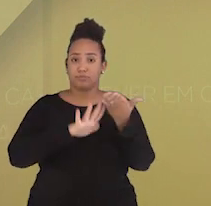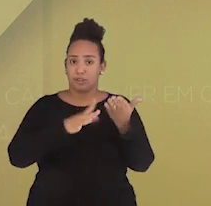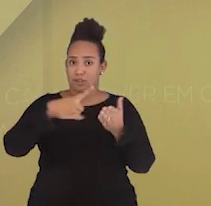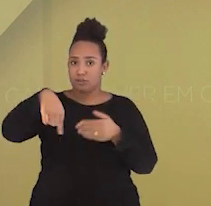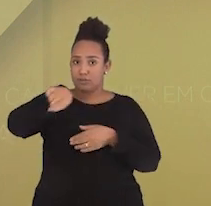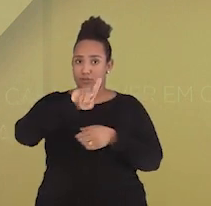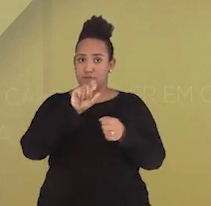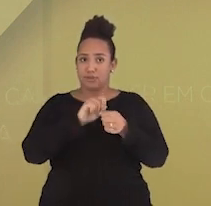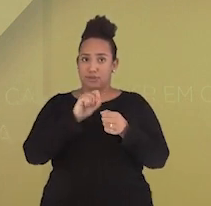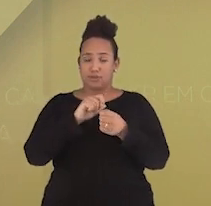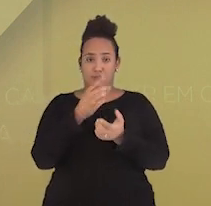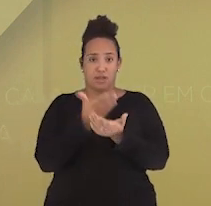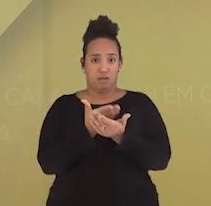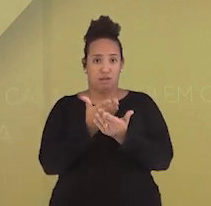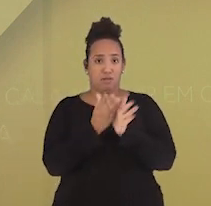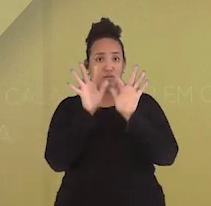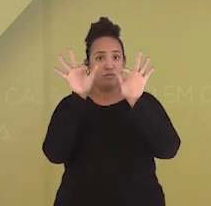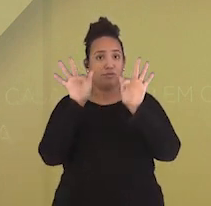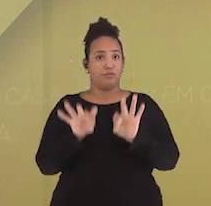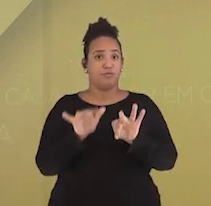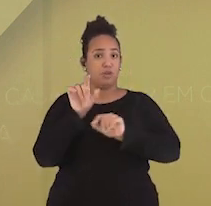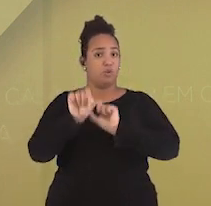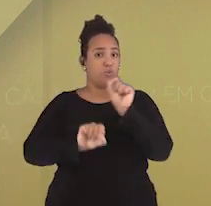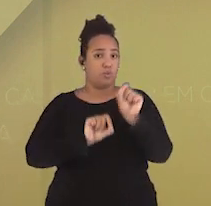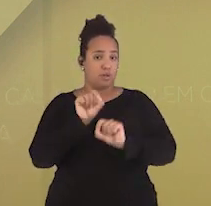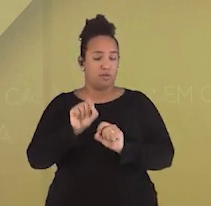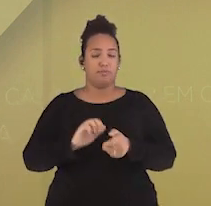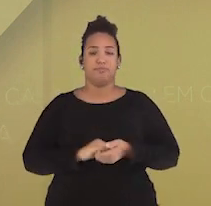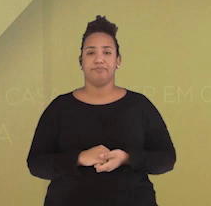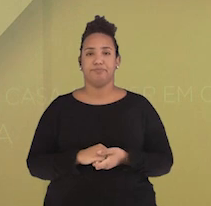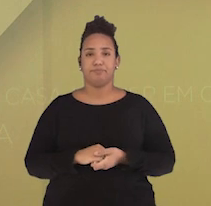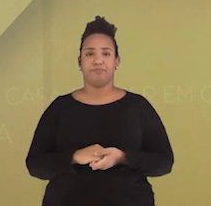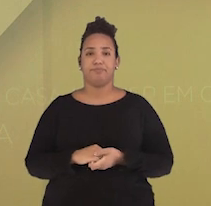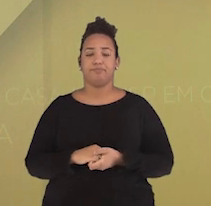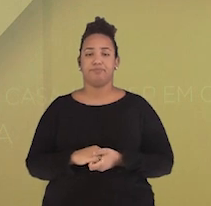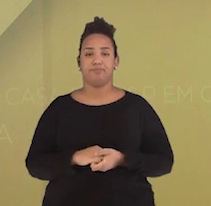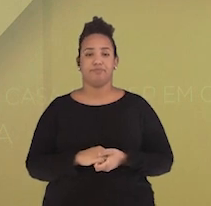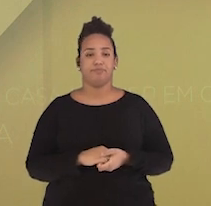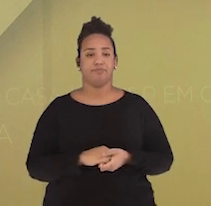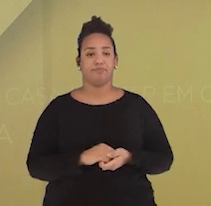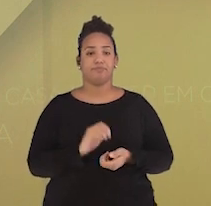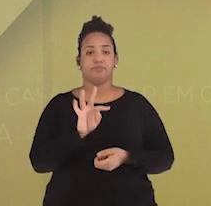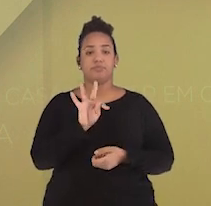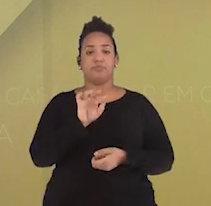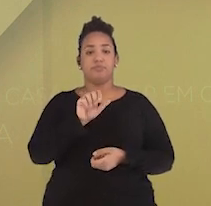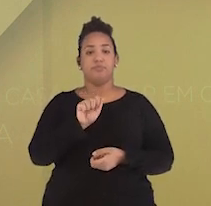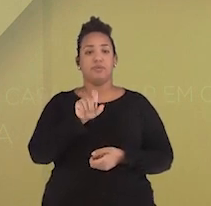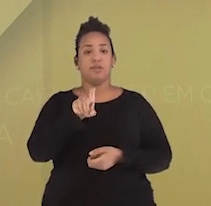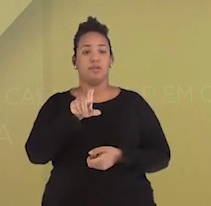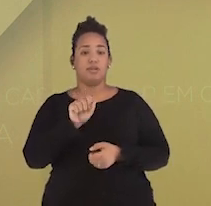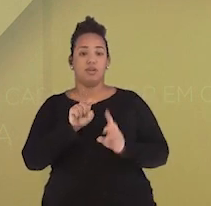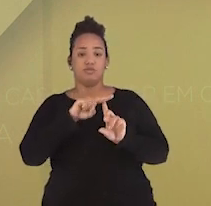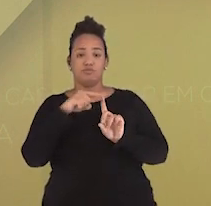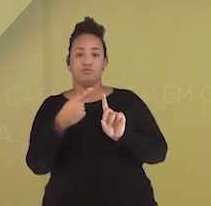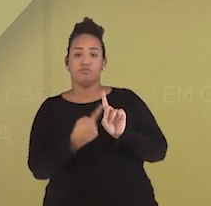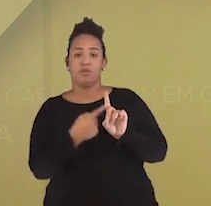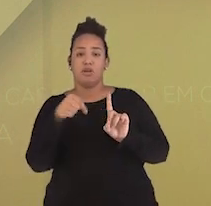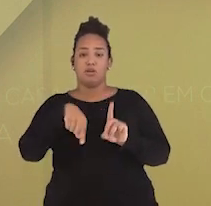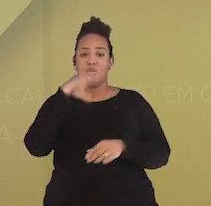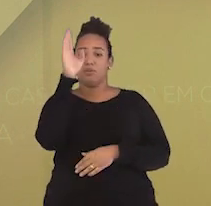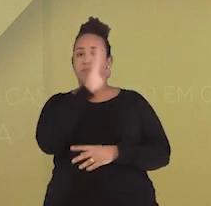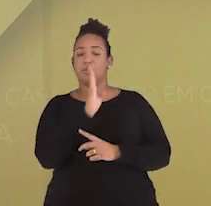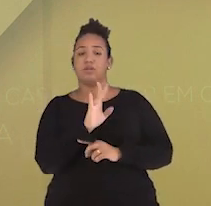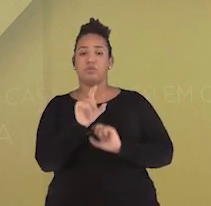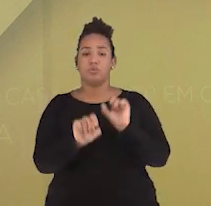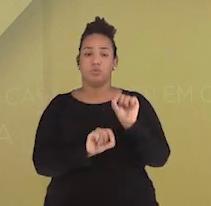esta aula terminar é a seguinte: qual a taxa de fecundidade no Brasil?